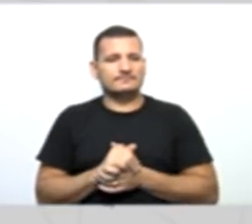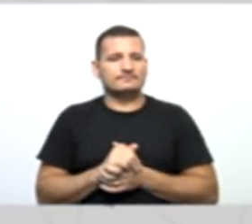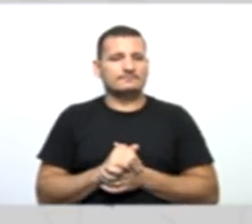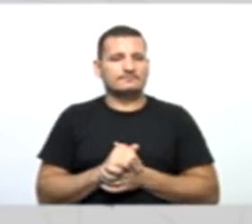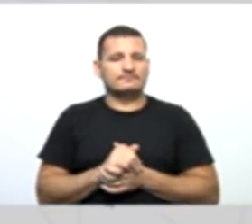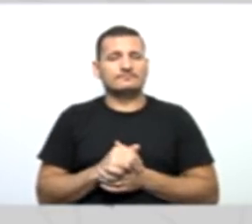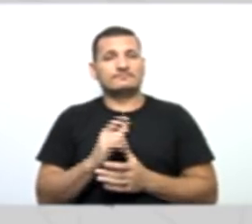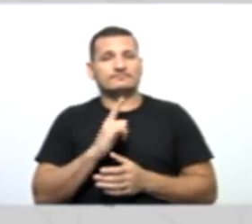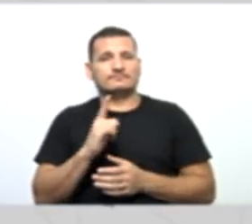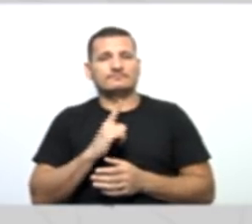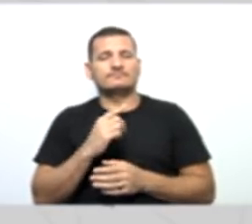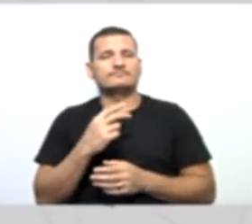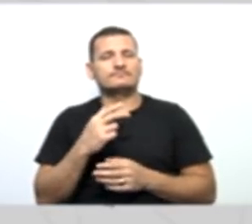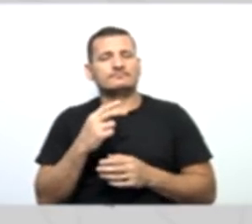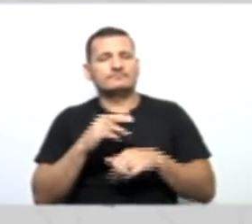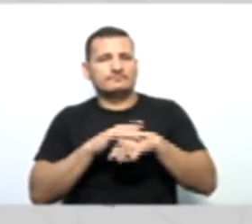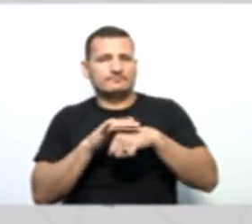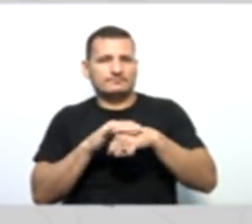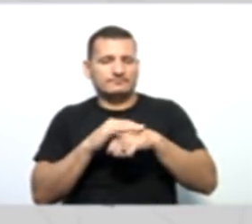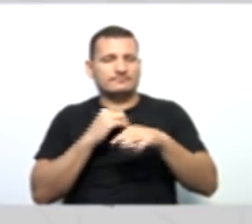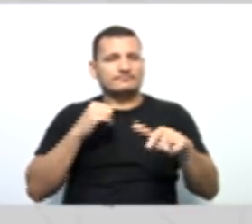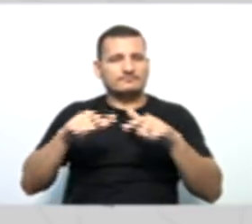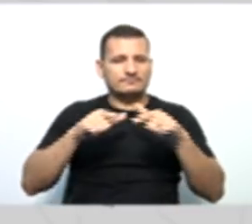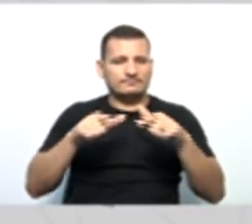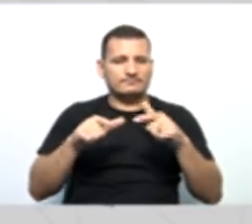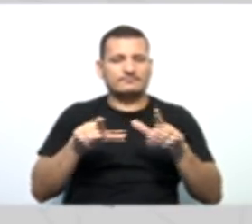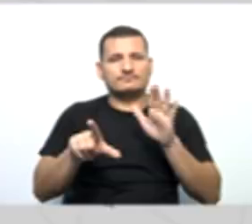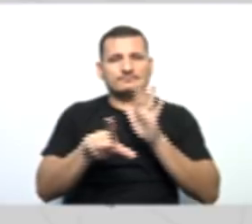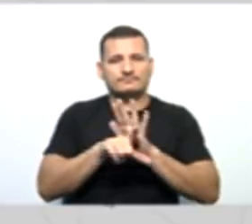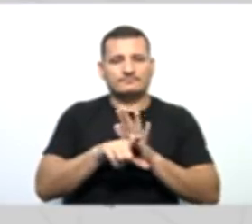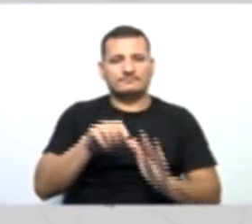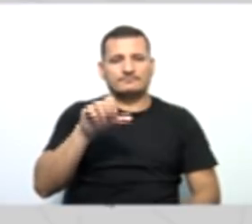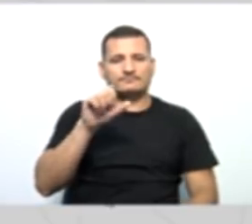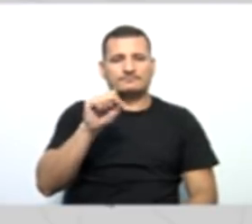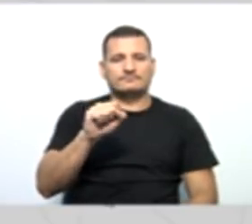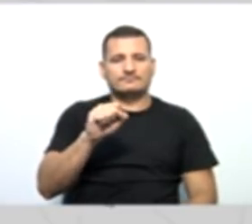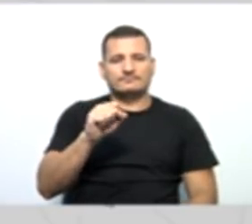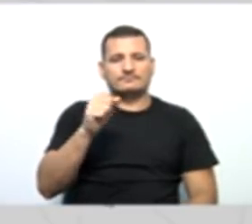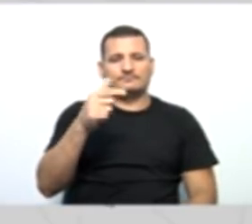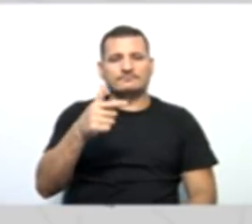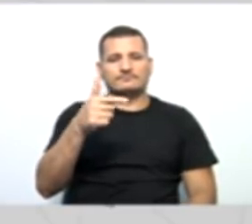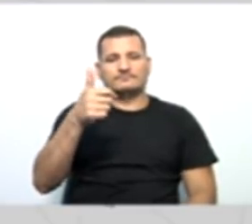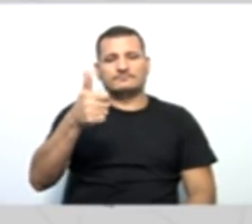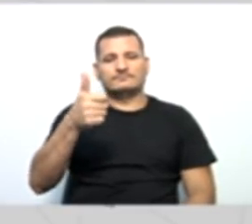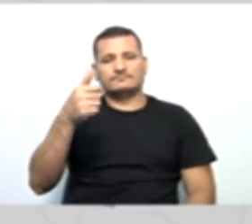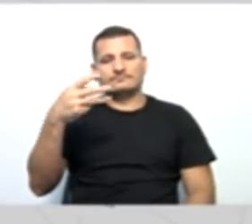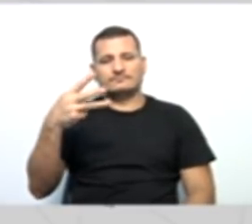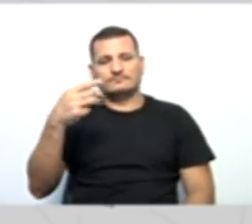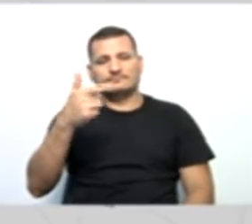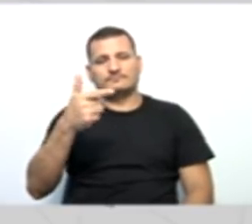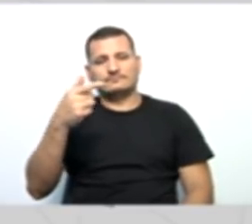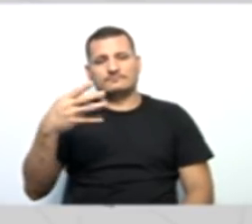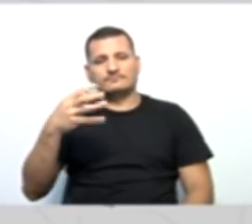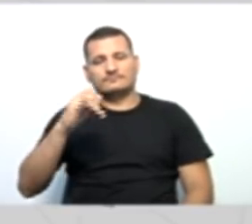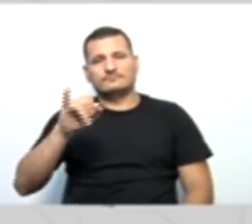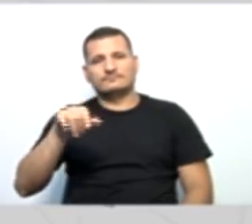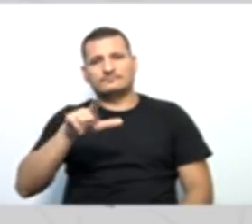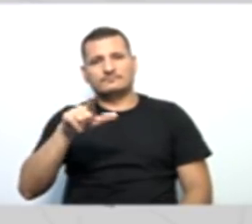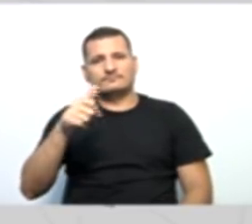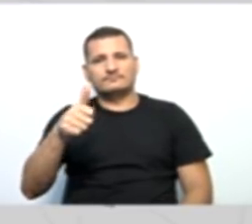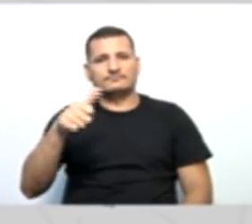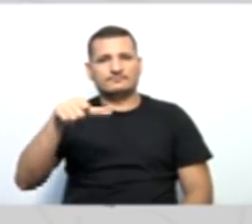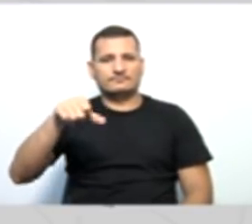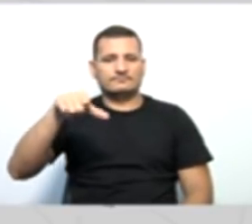E aí nós temos as doenças ocupacionais. A Lei 8.213, de 24 de julho de 1991, que trata dos planos